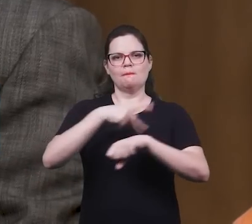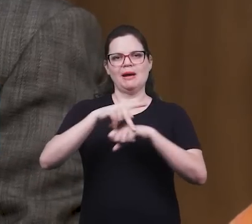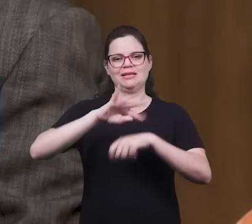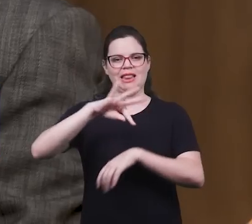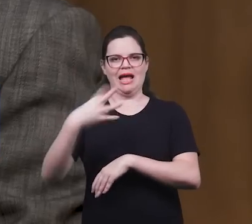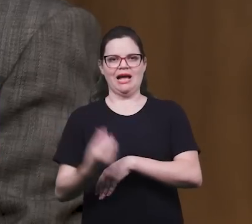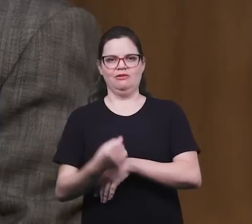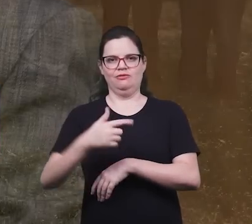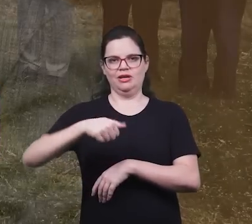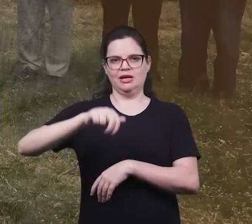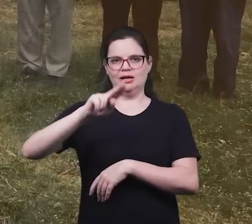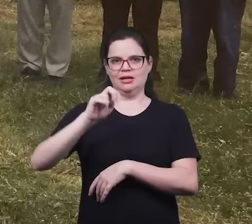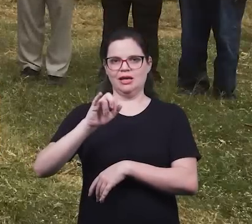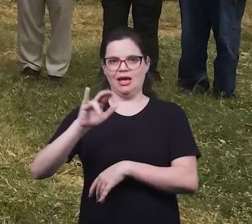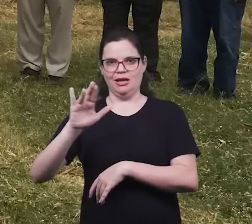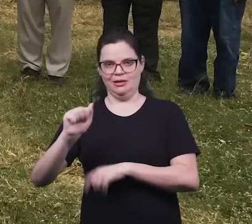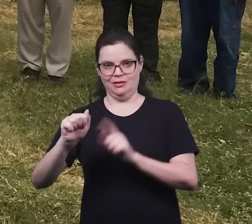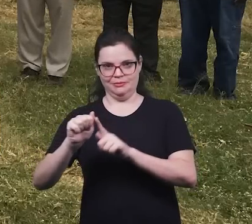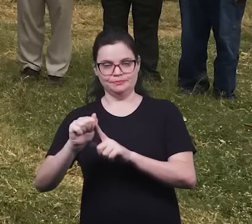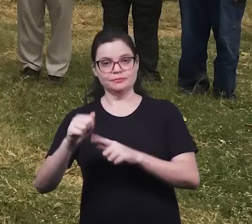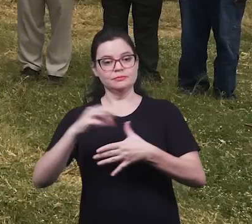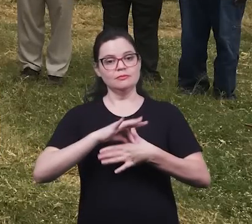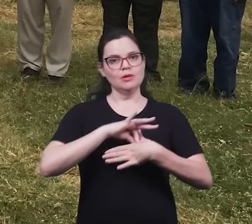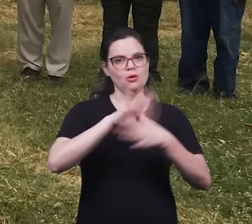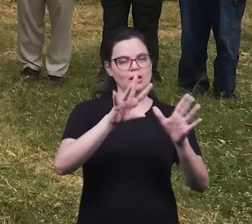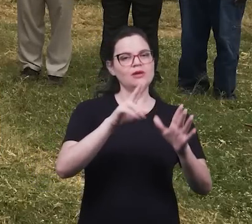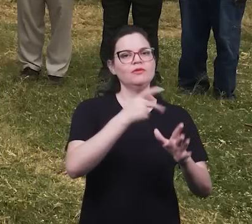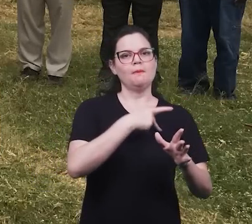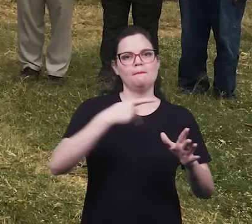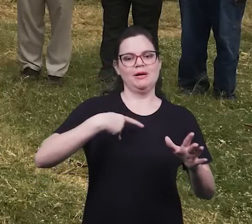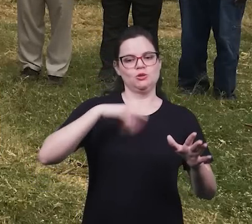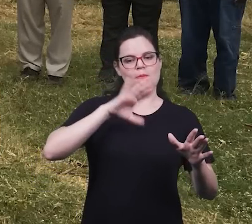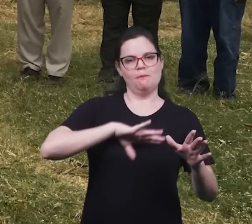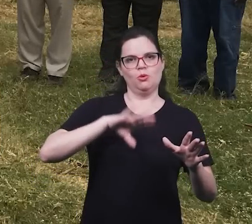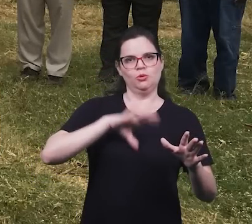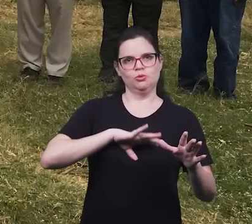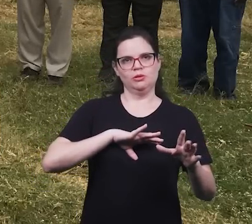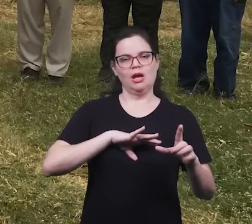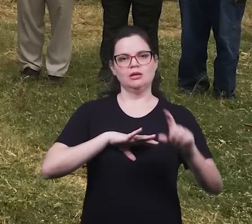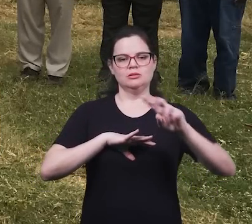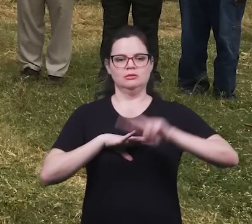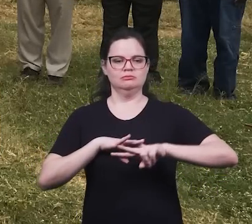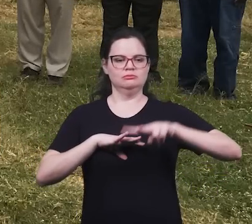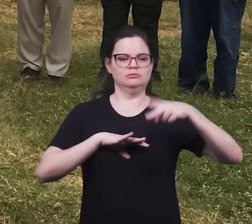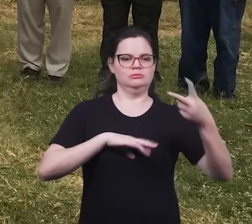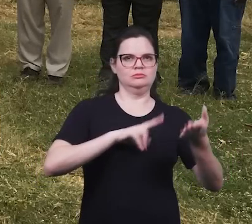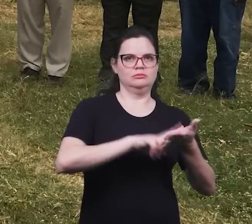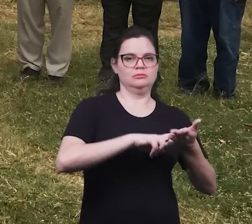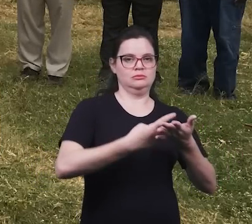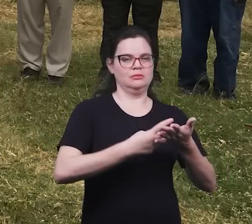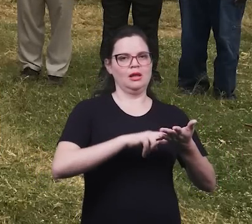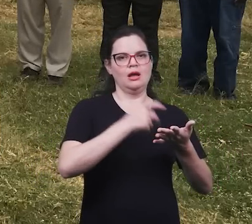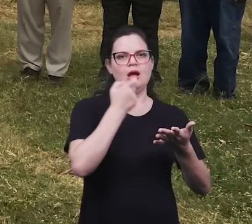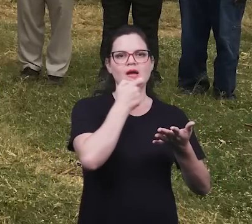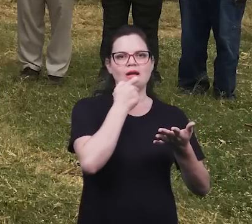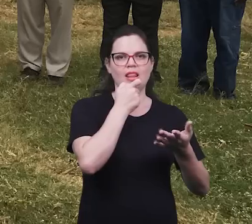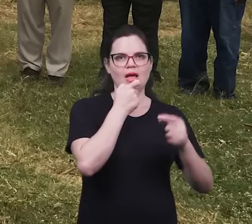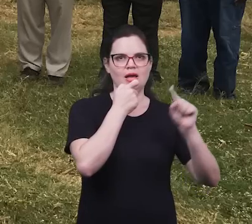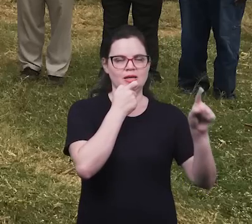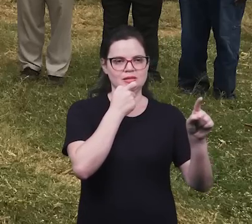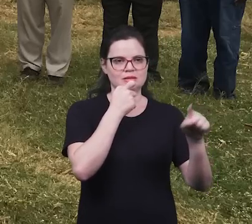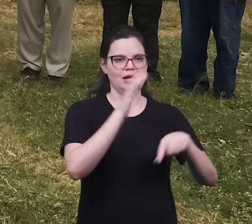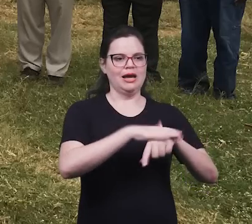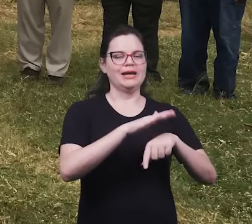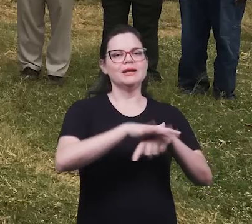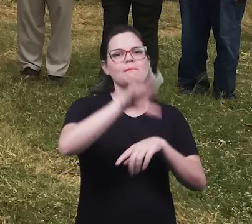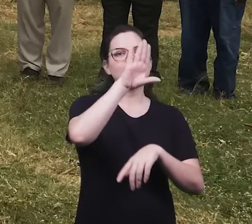um pastor nosso dando aula em português e passar simultaneamente para o inglês para o pastor local, para